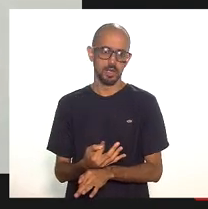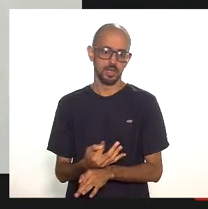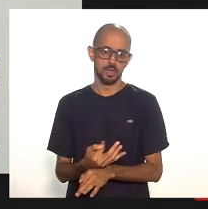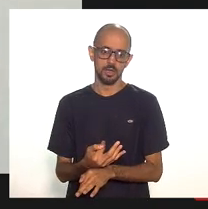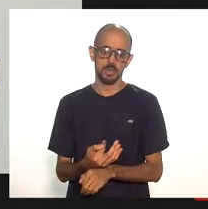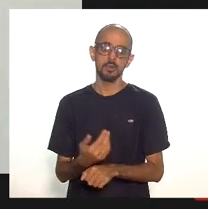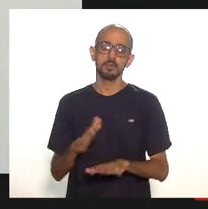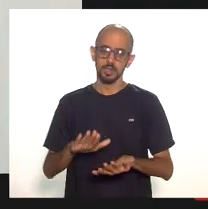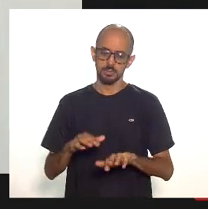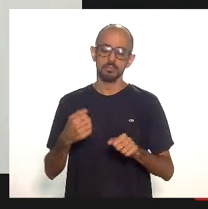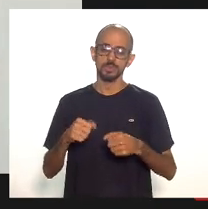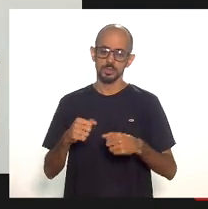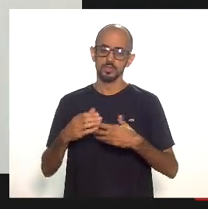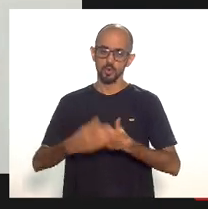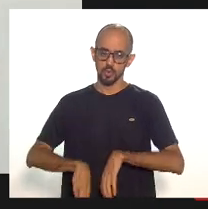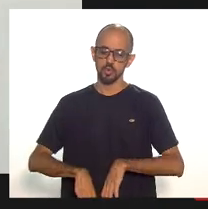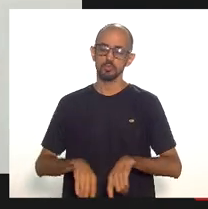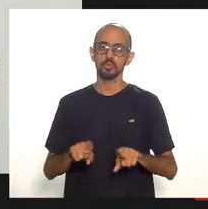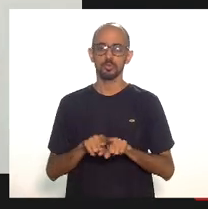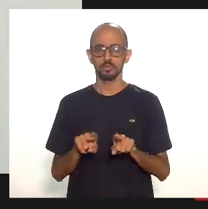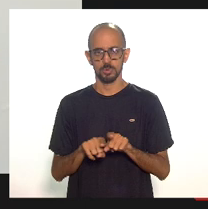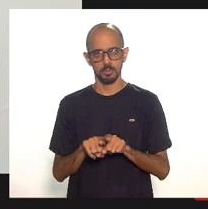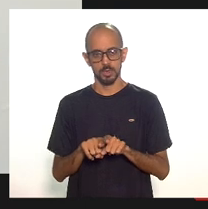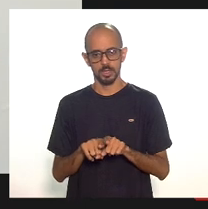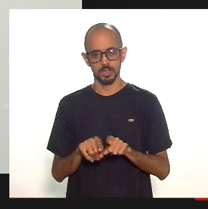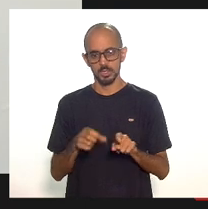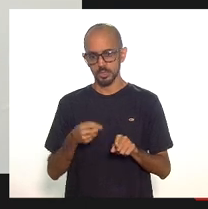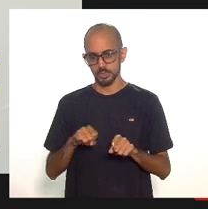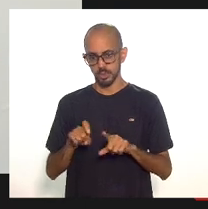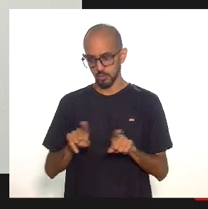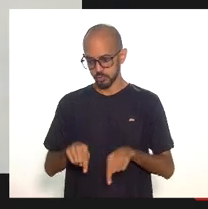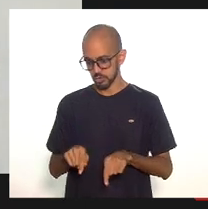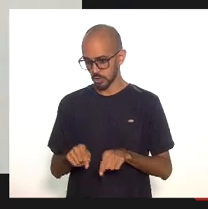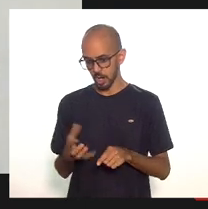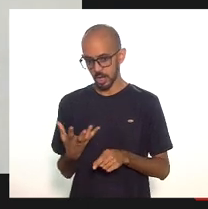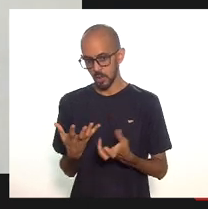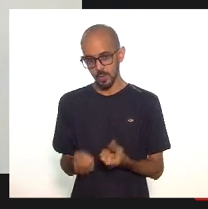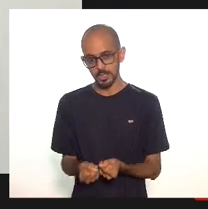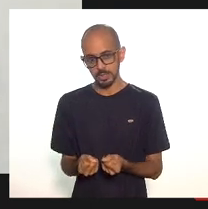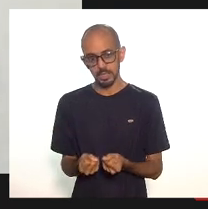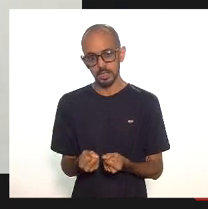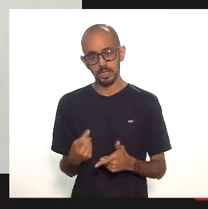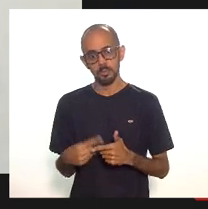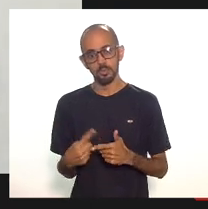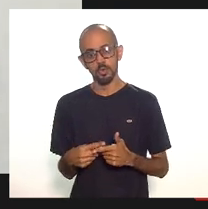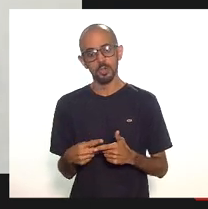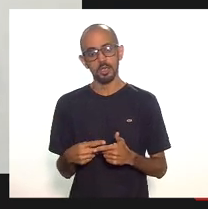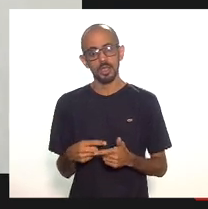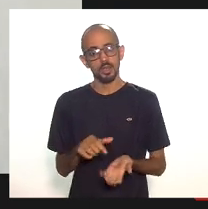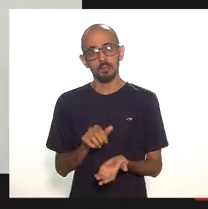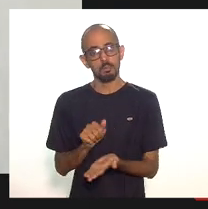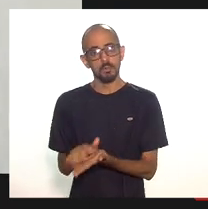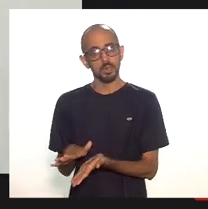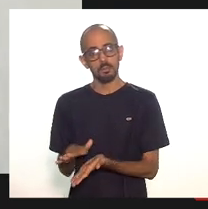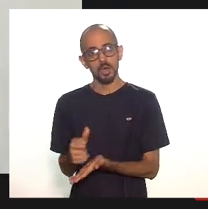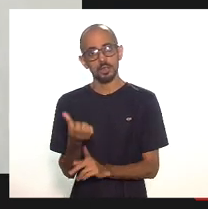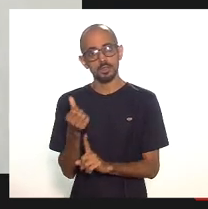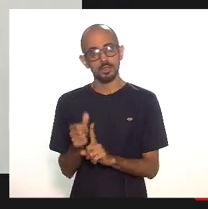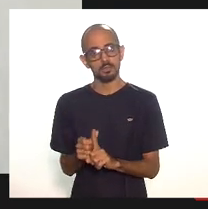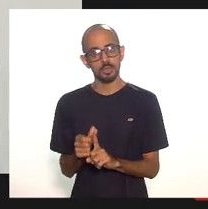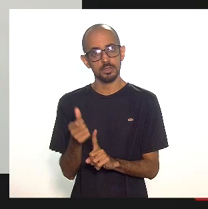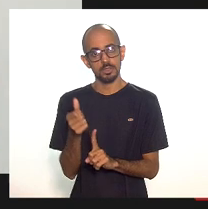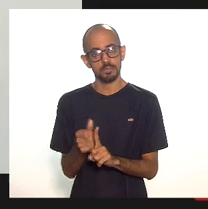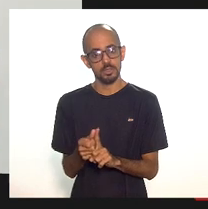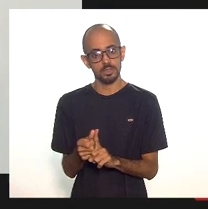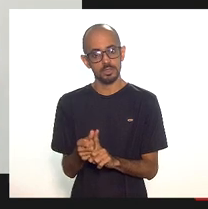público para dar dignidade, né? Se o trabalhador não aceita trabalhar em CTU, é porque tem alta rotatividade. 6 em 6 meses é um trabalhador. Você